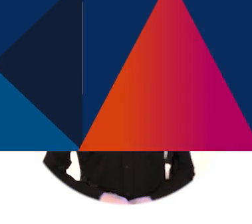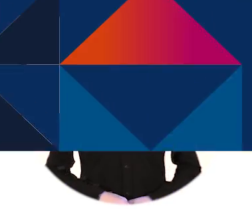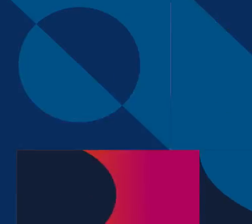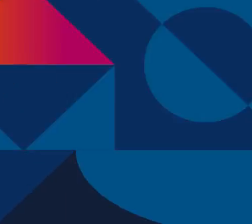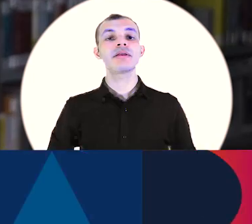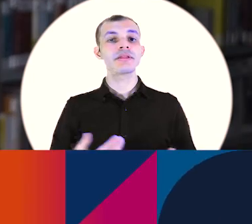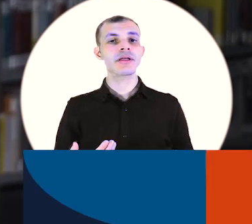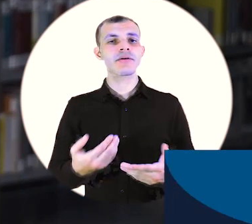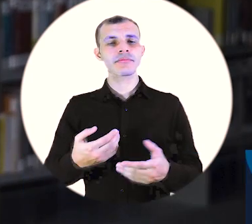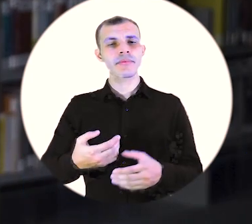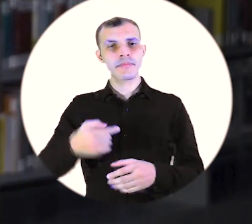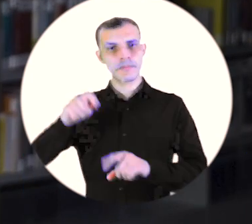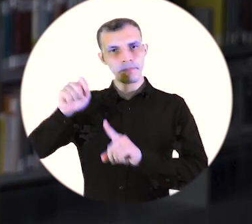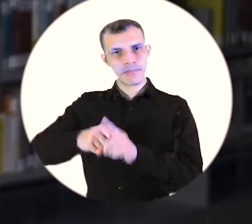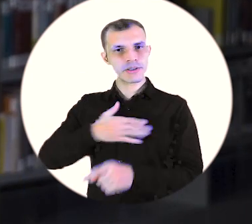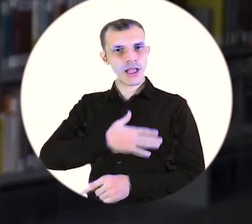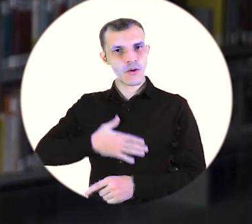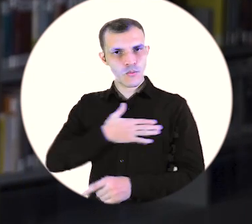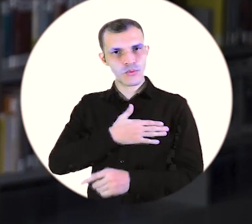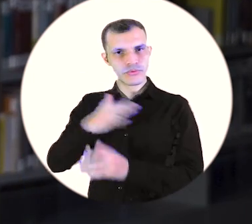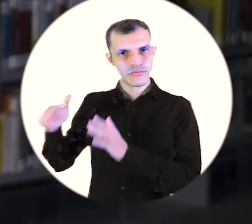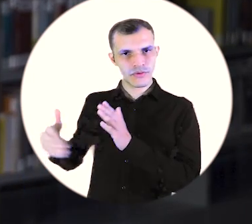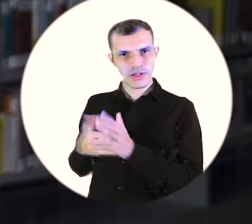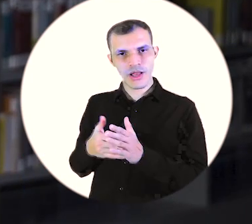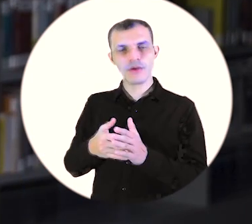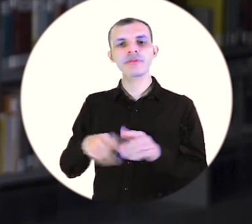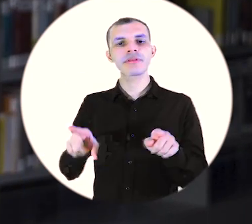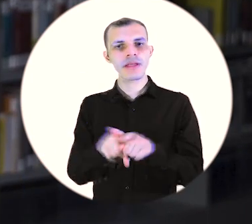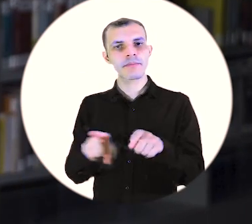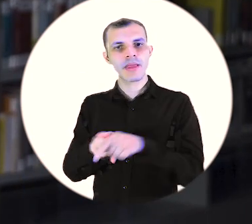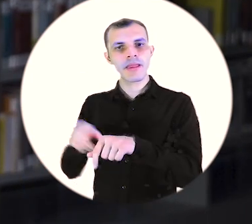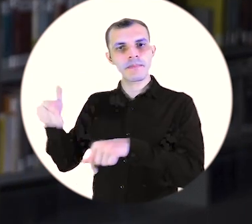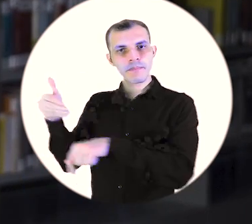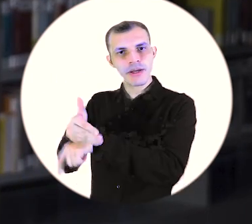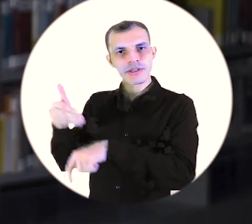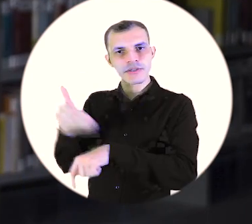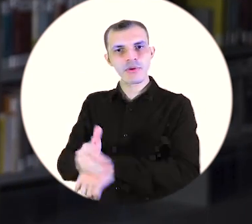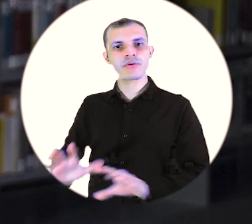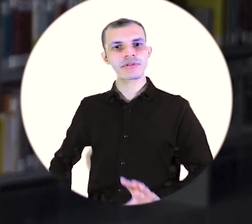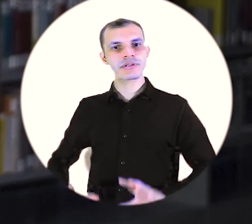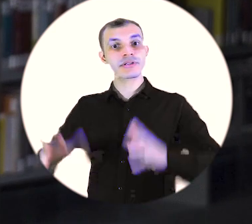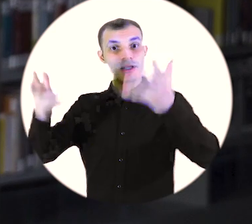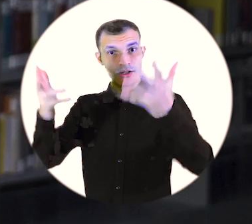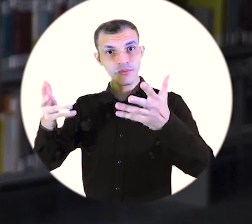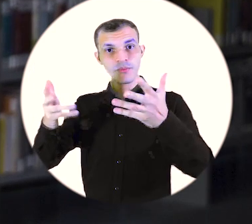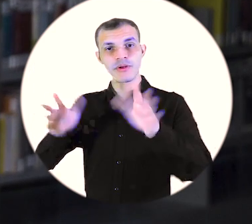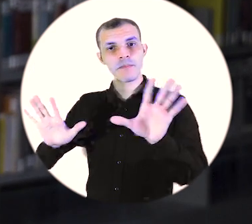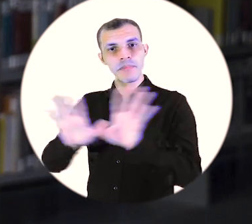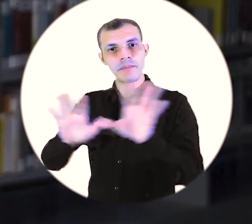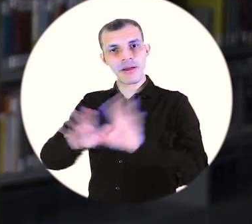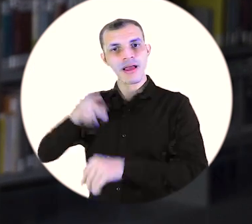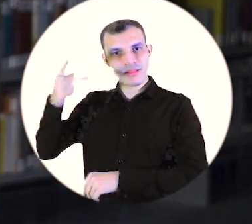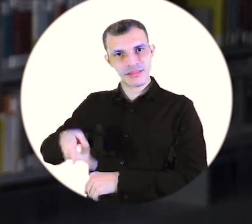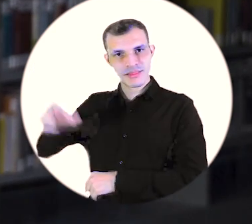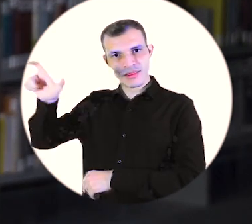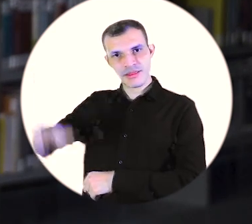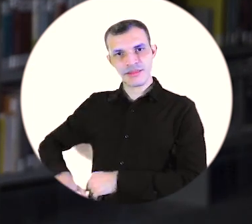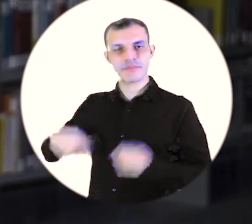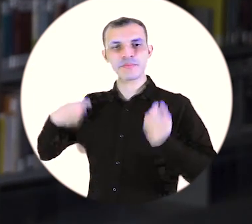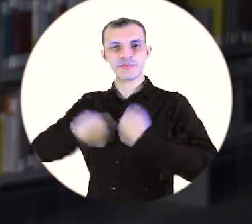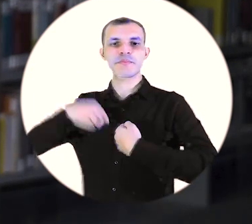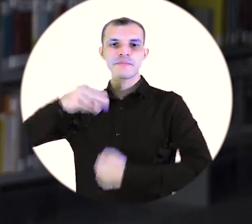aspas. No final de agosto, Simonetti também participou da cerimônia de despedida do ministro Mauro Campbell Marques